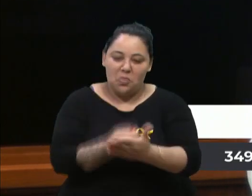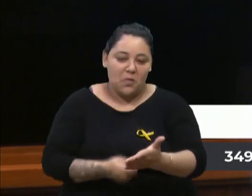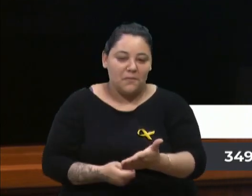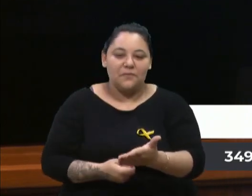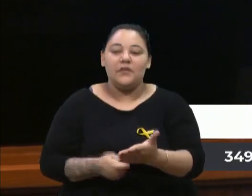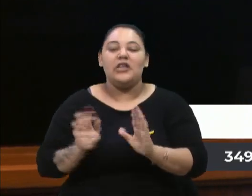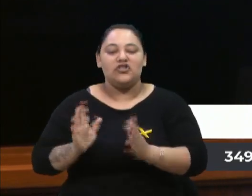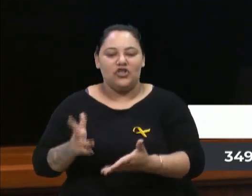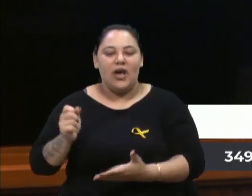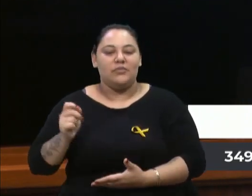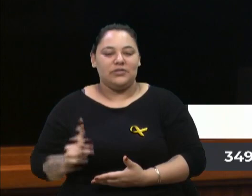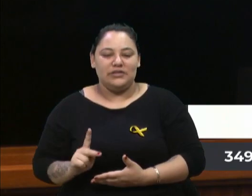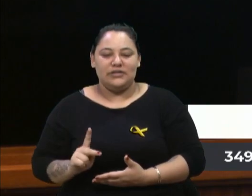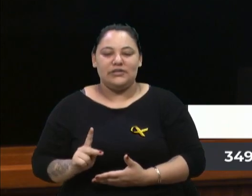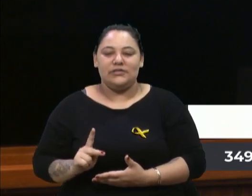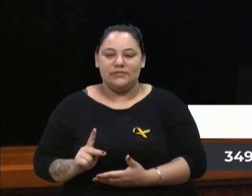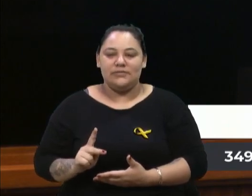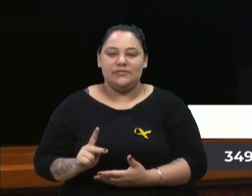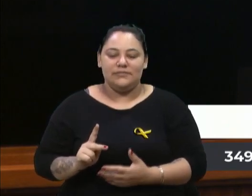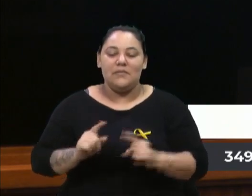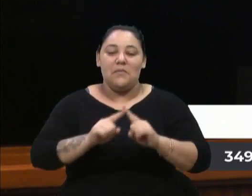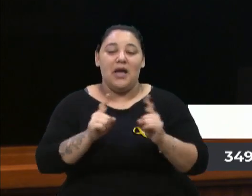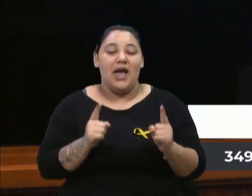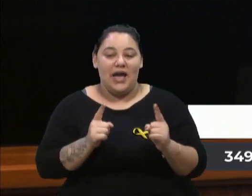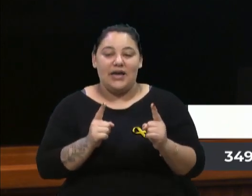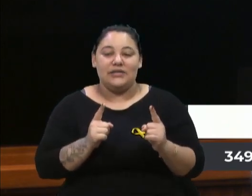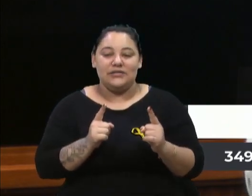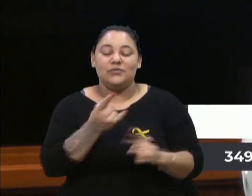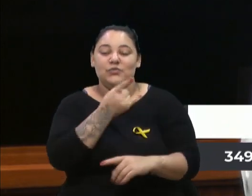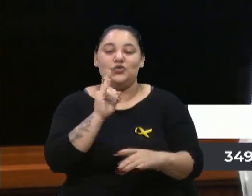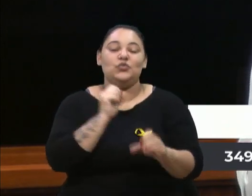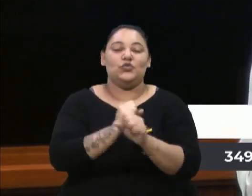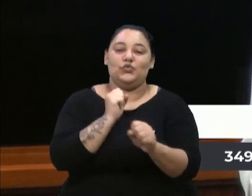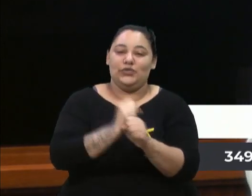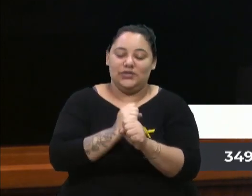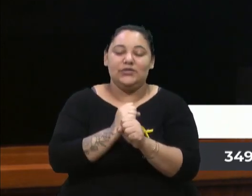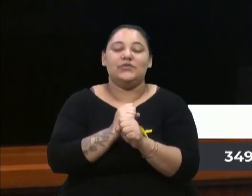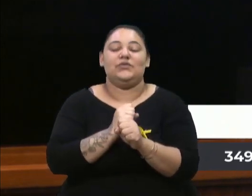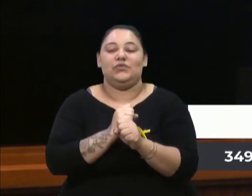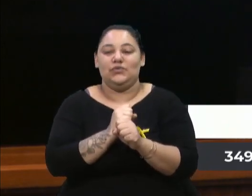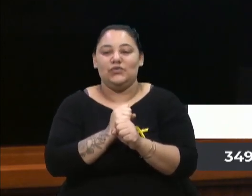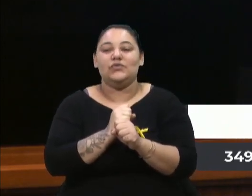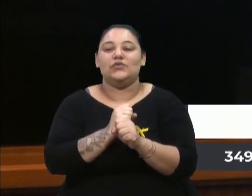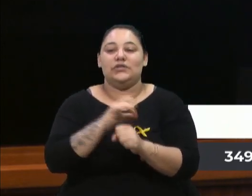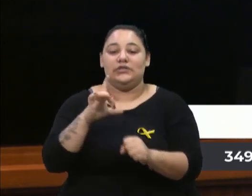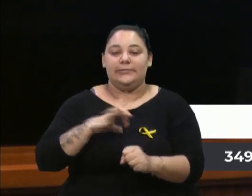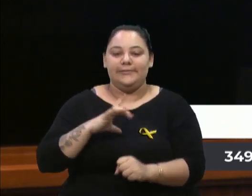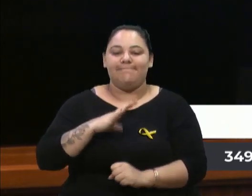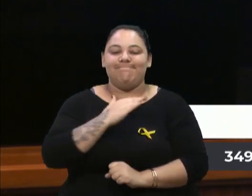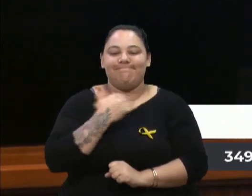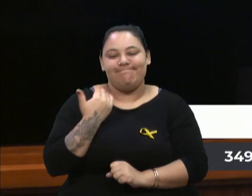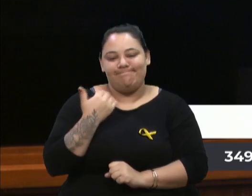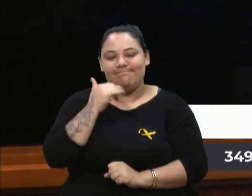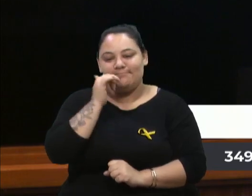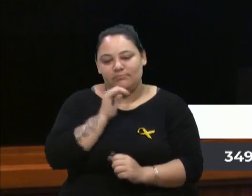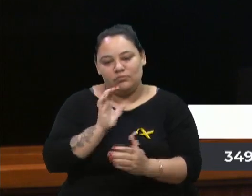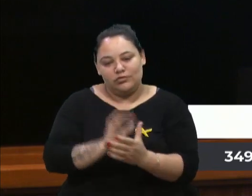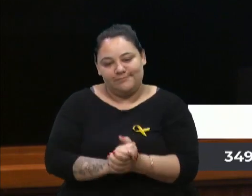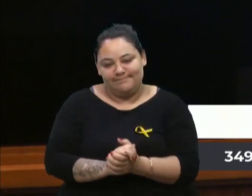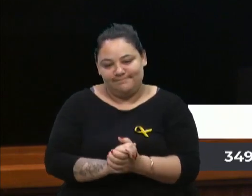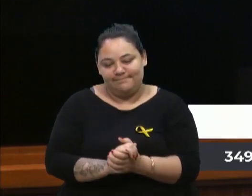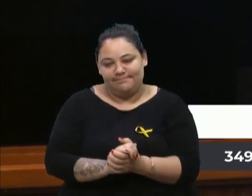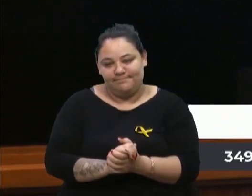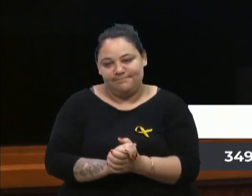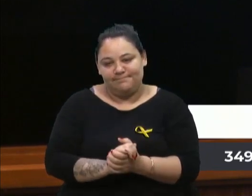ele teve um baque aí nesse último ano, né? Com o falecimento da sua companheira de tantos anos,